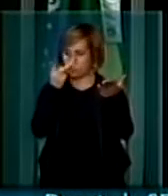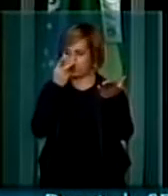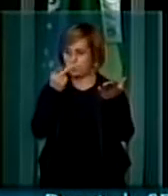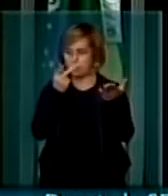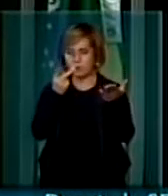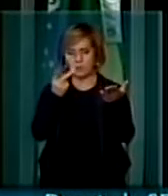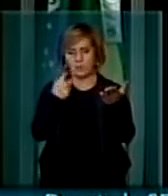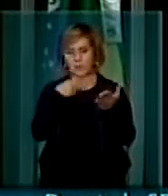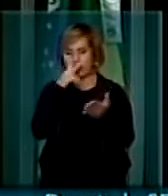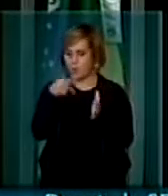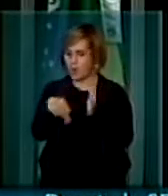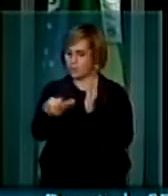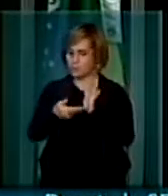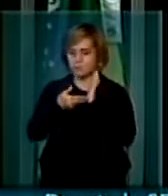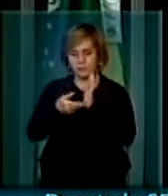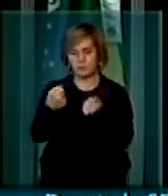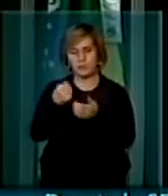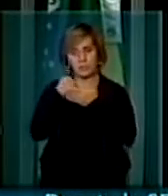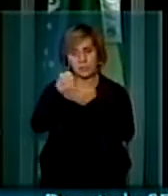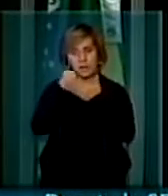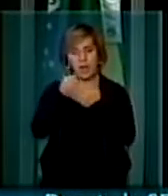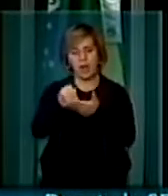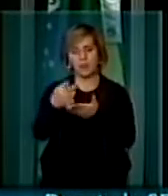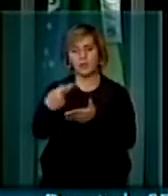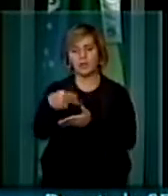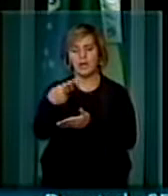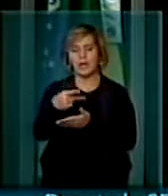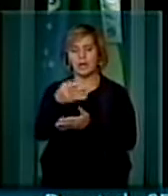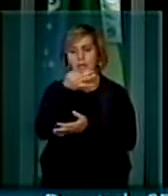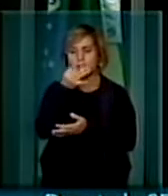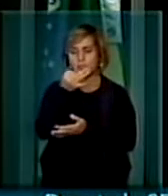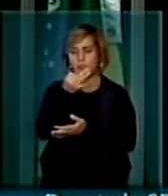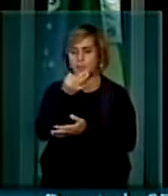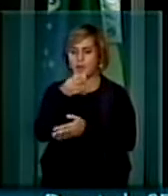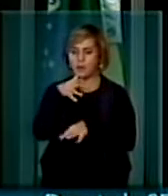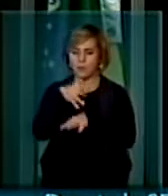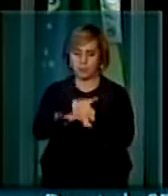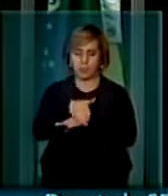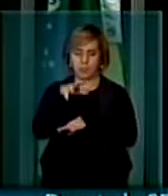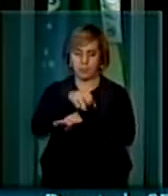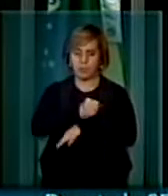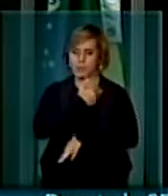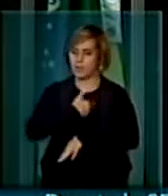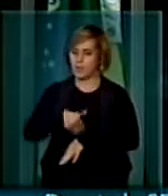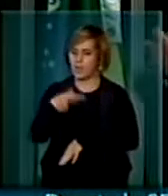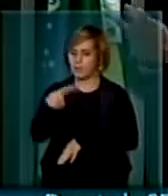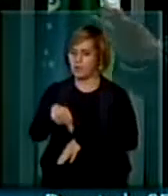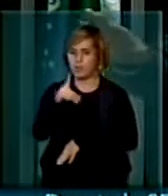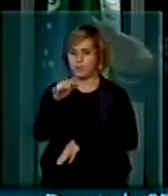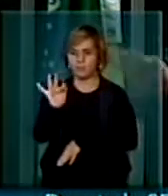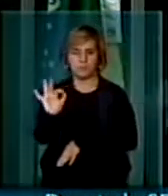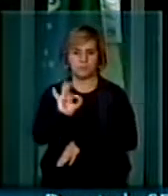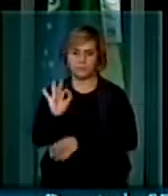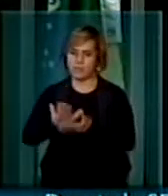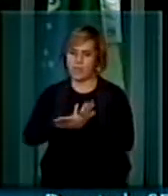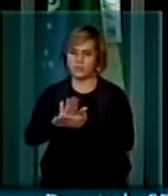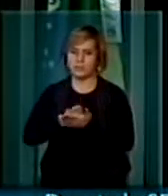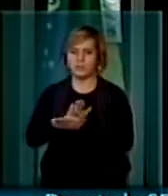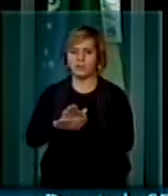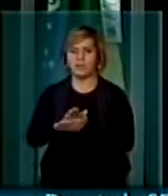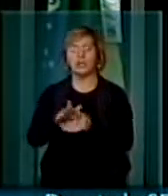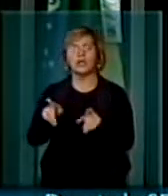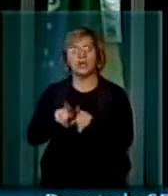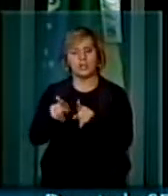que esta casa toda precisa apoiar esta tese da não intervenção no governo do Distrito Federal. Já o governador